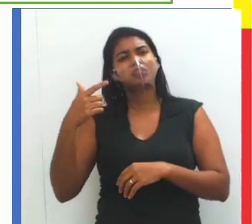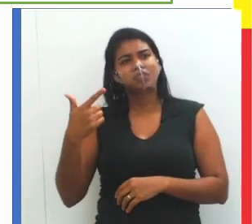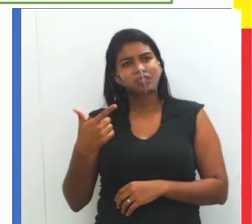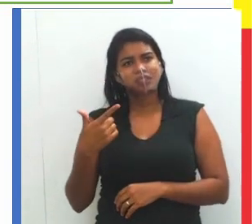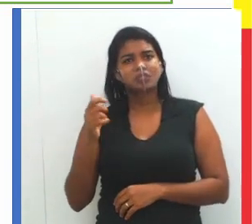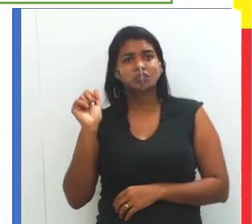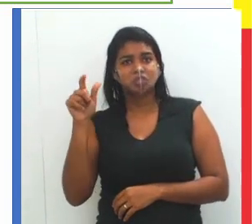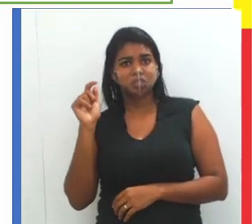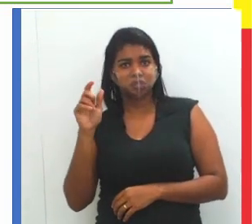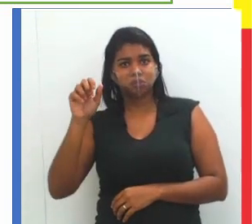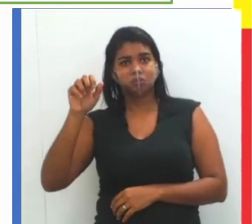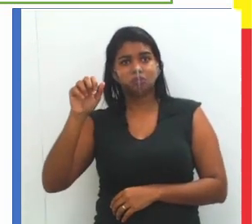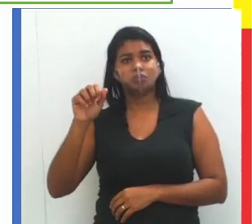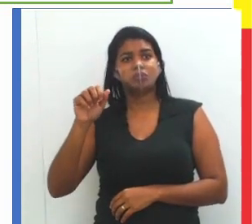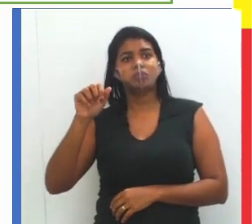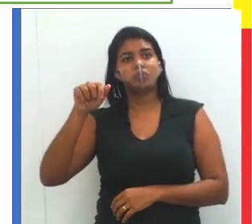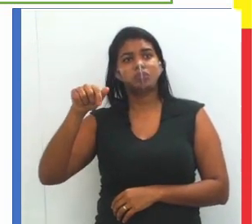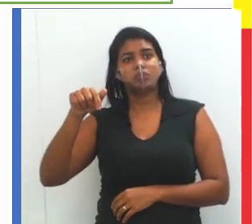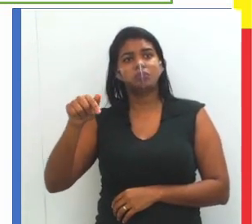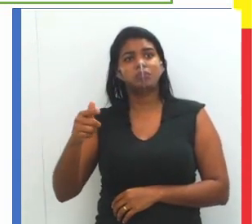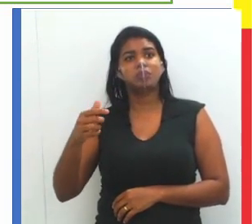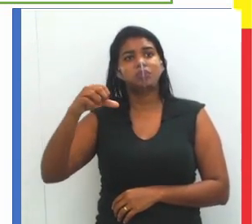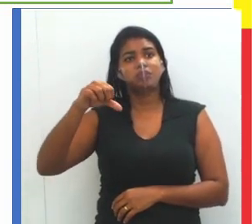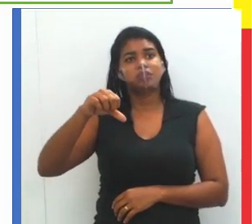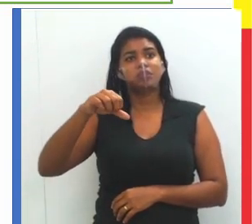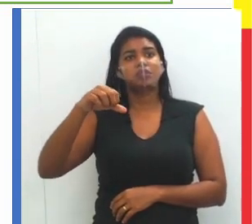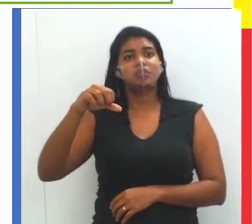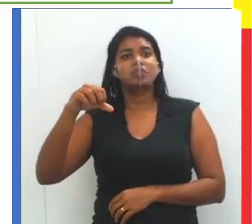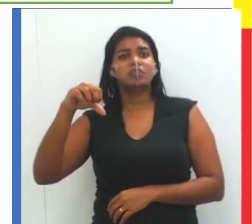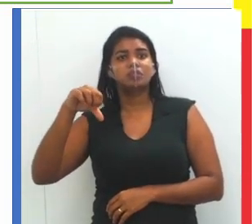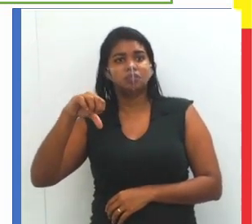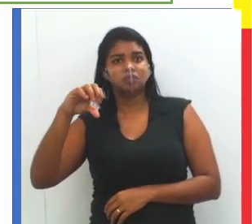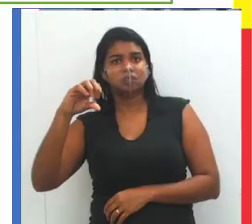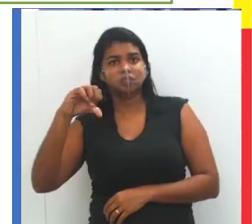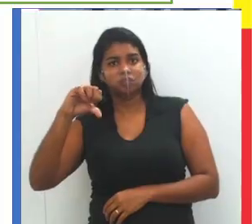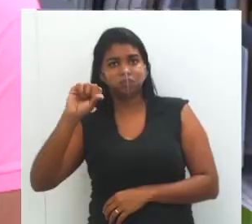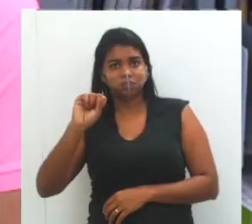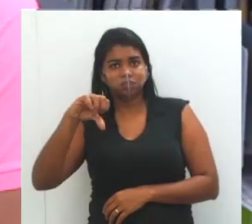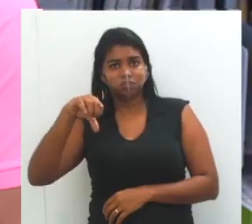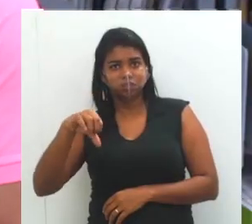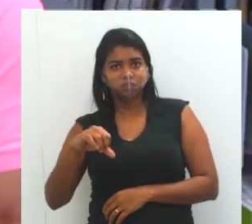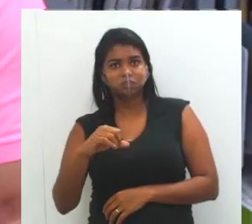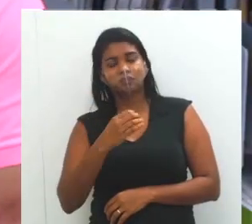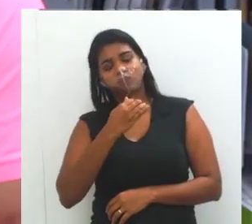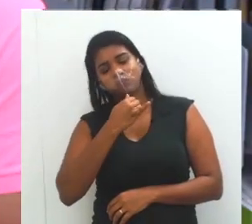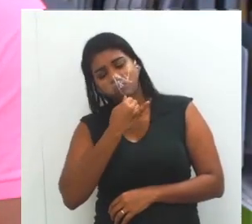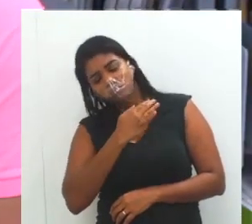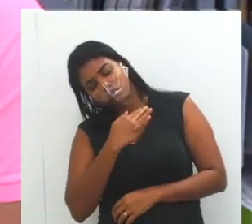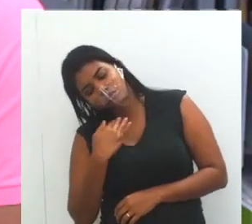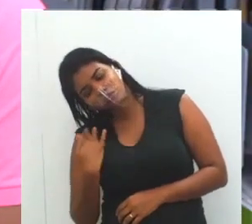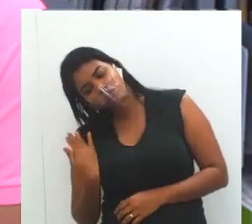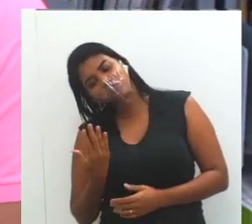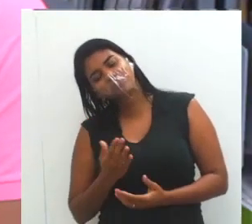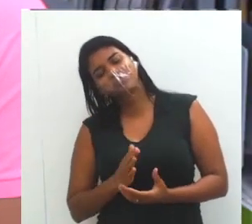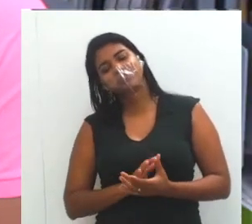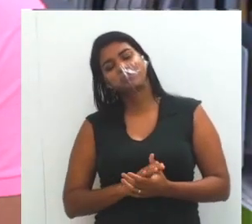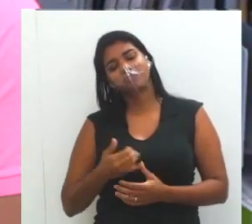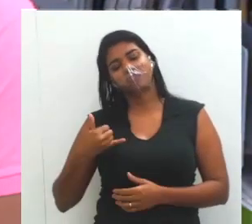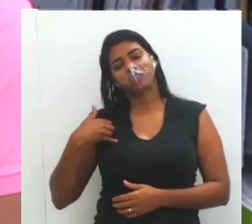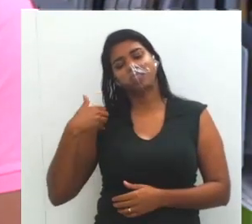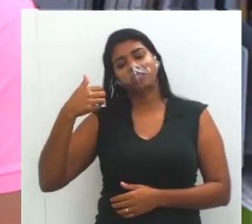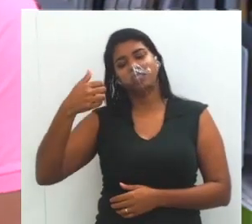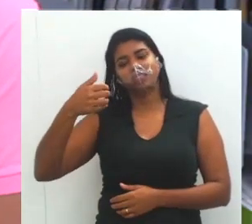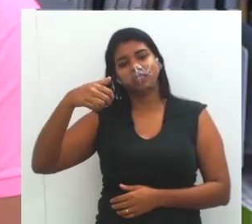de 1989 nós tivemos a triste notícia que Luiz Gonzaga havia falecido